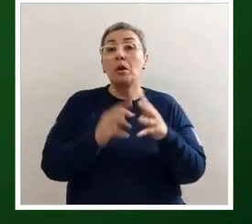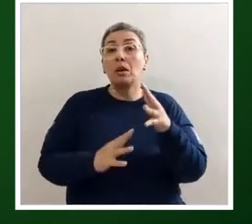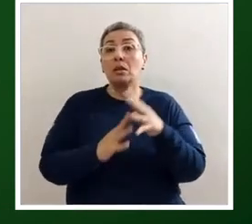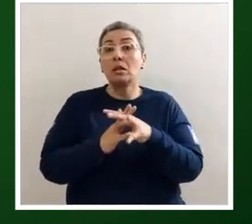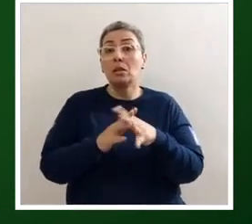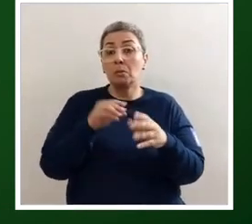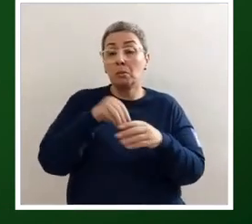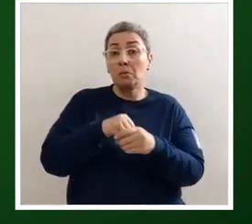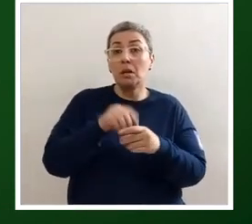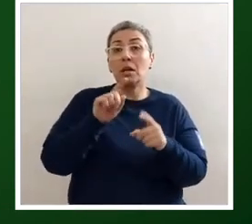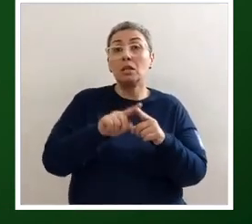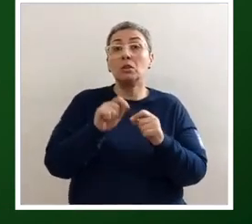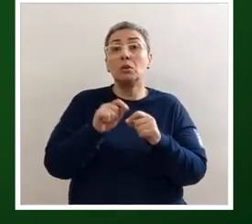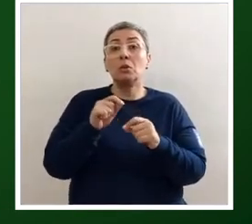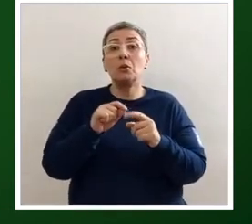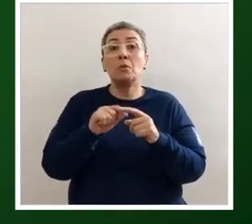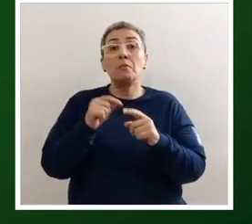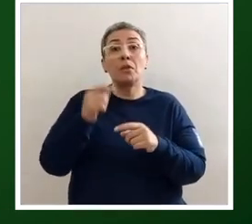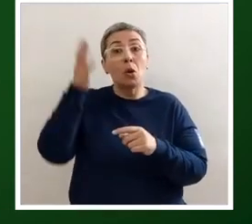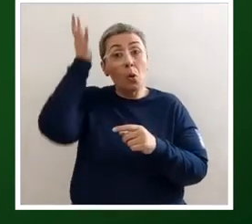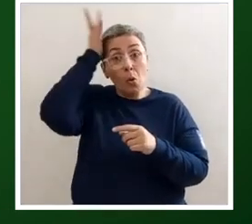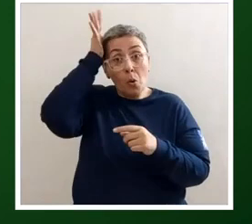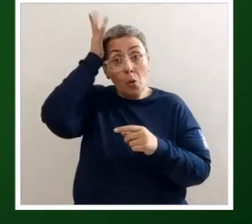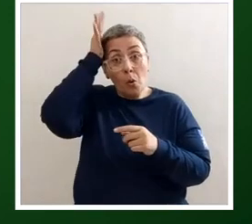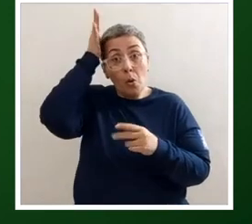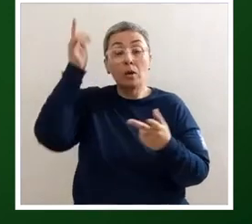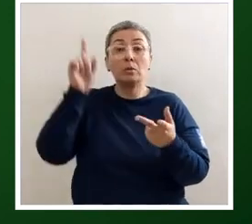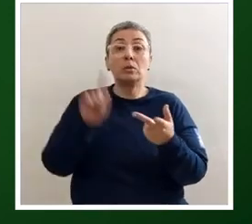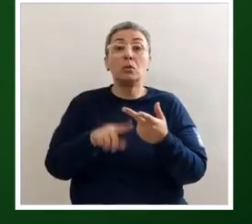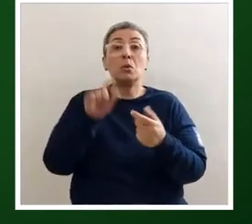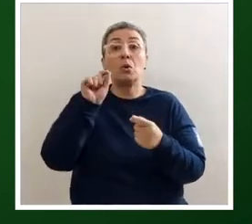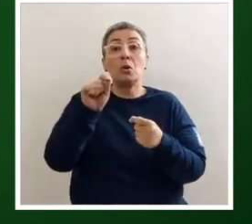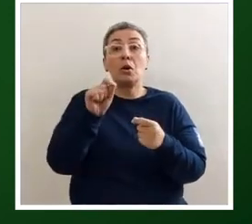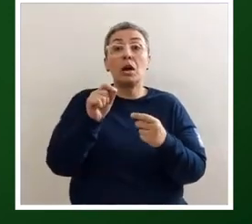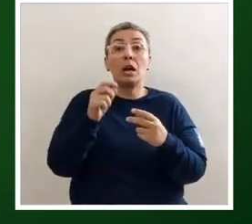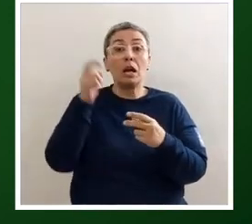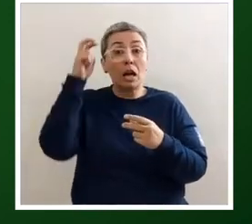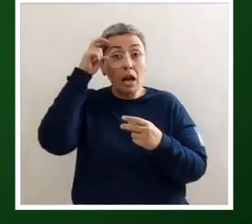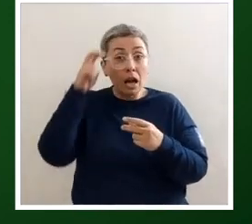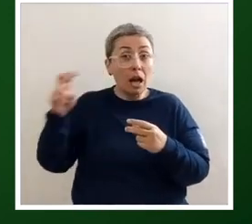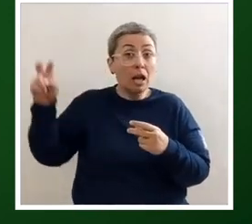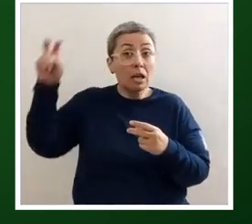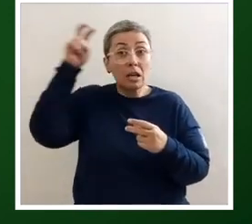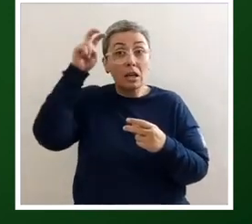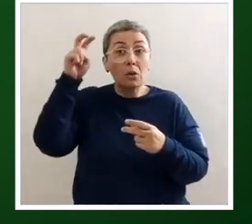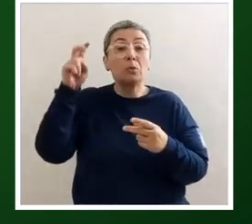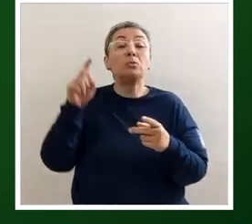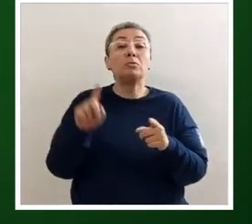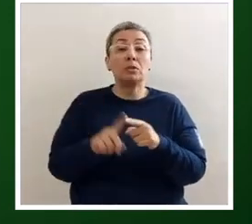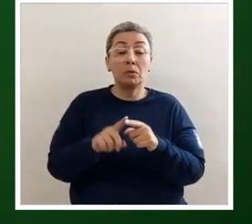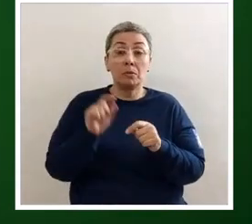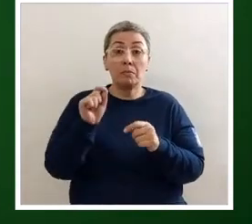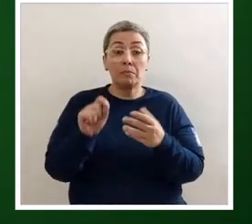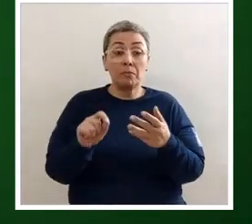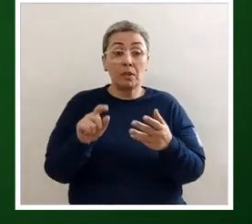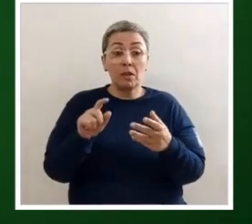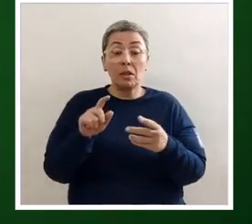4 do transtornos globais de desenvolvimento as altas habilidades a superdotação